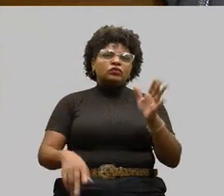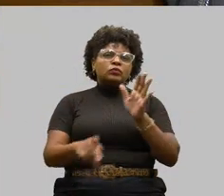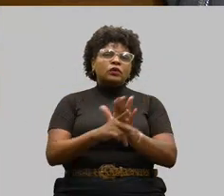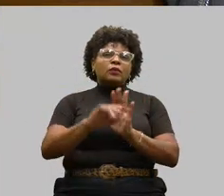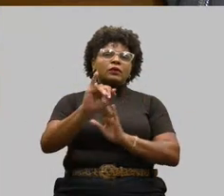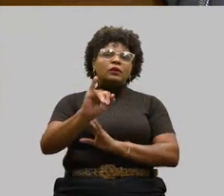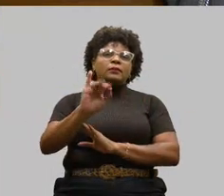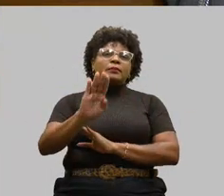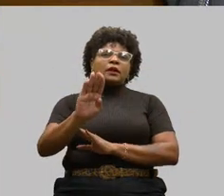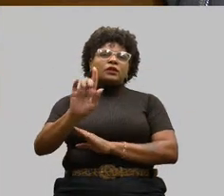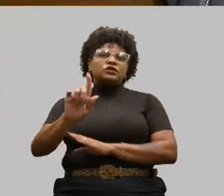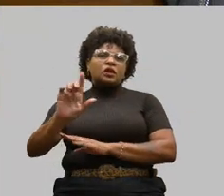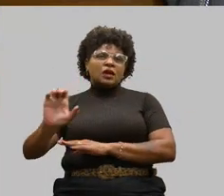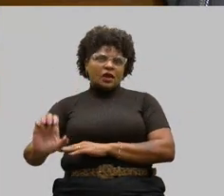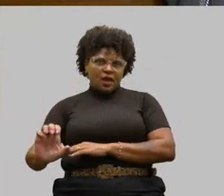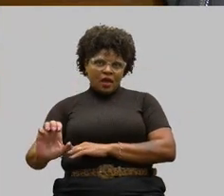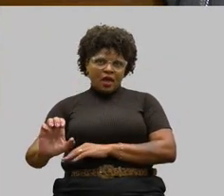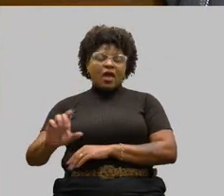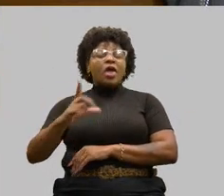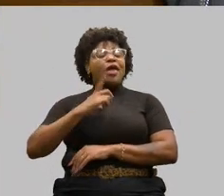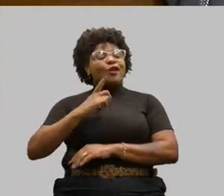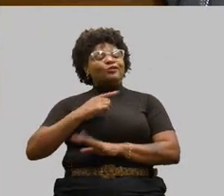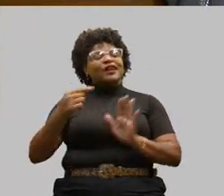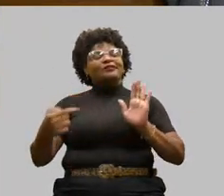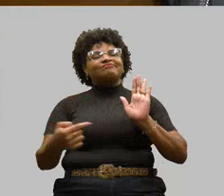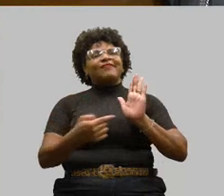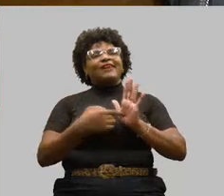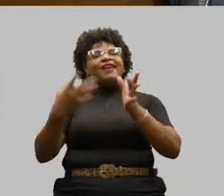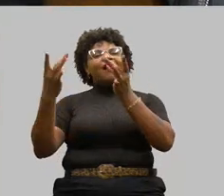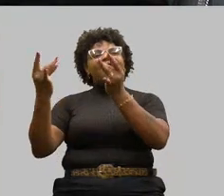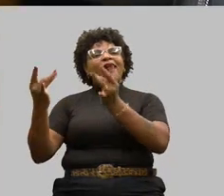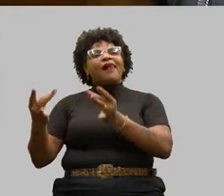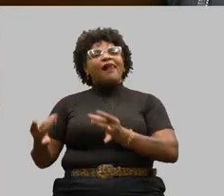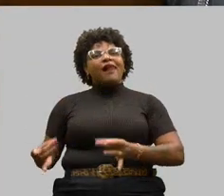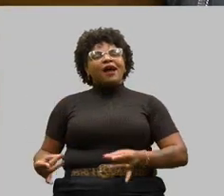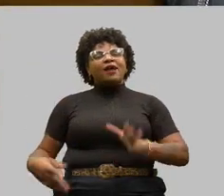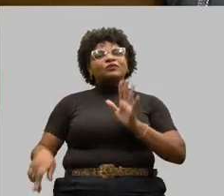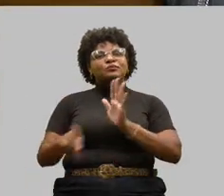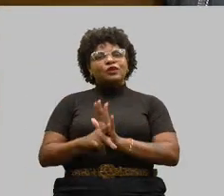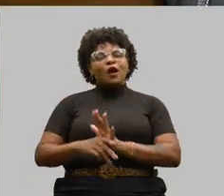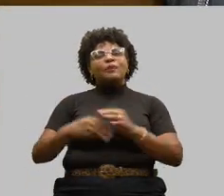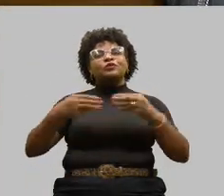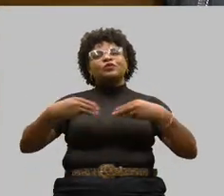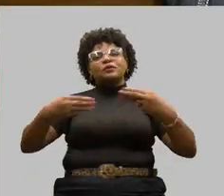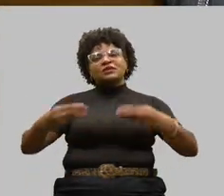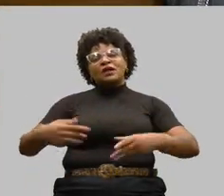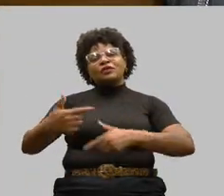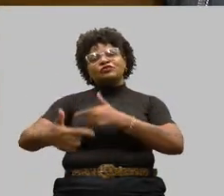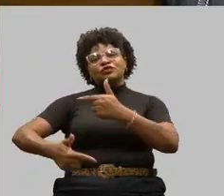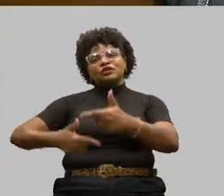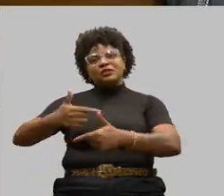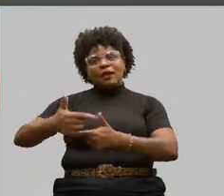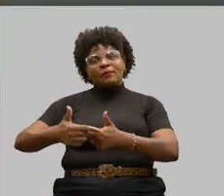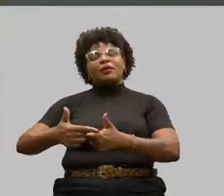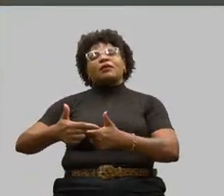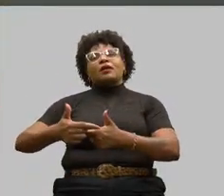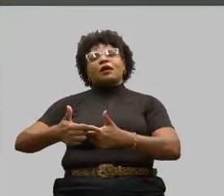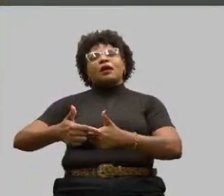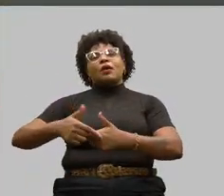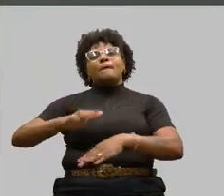eu vou trazer para os senhores dados mais atualizados dados do ministério do trabalho né que são Dados